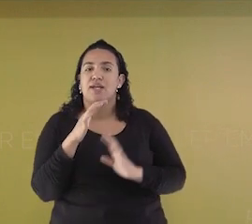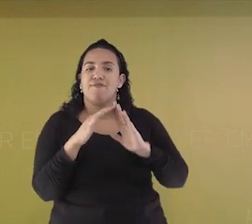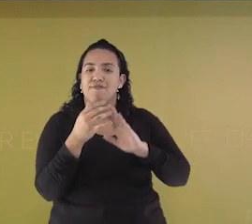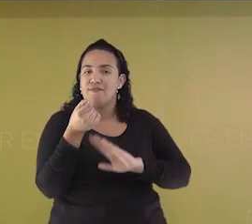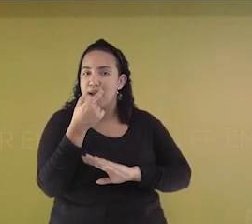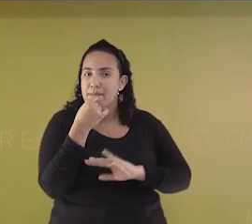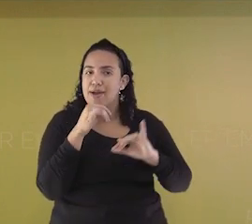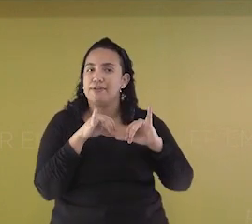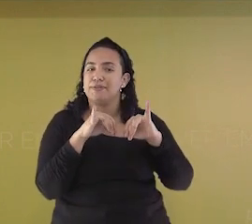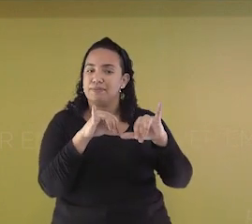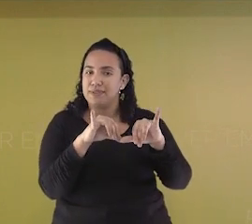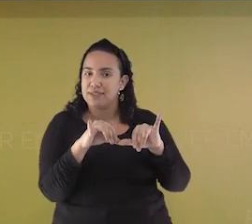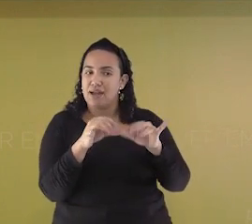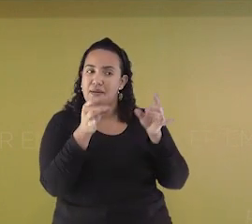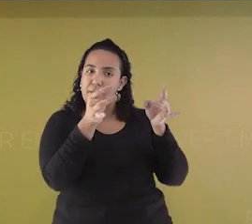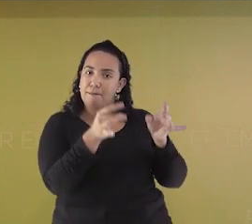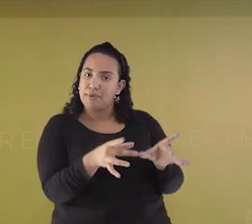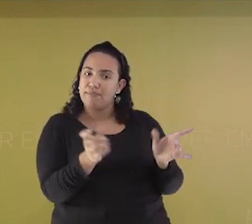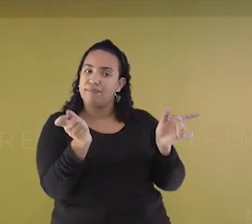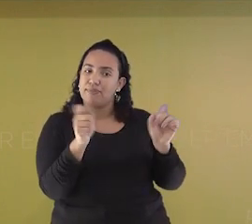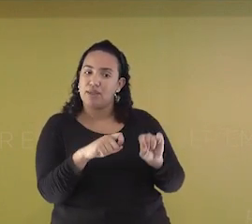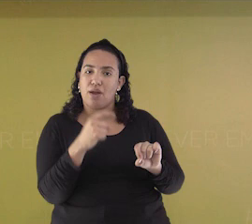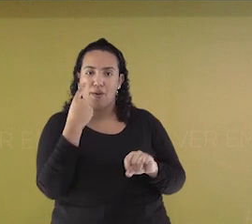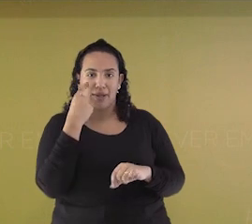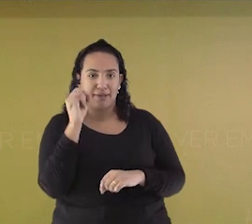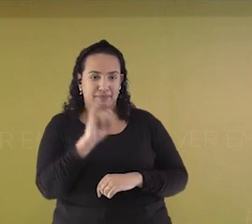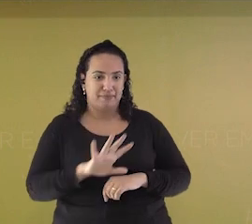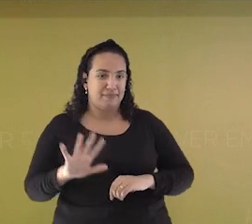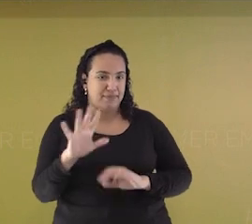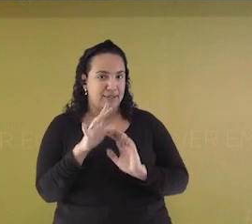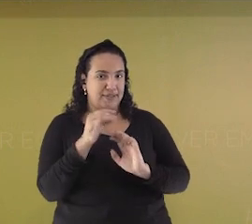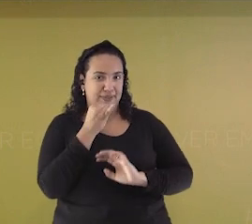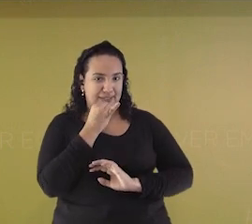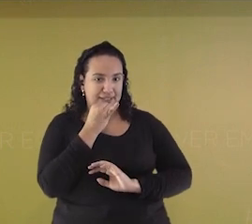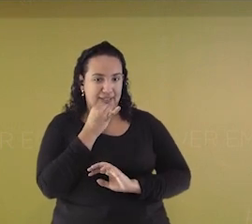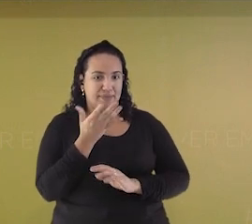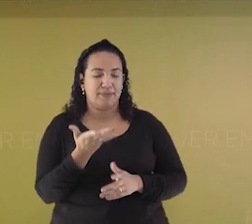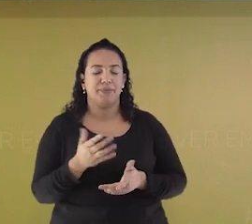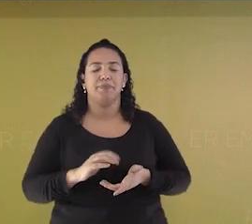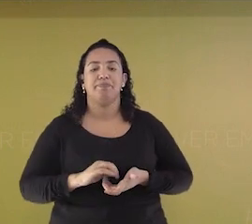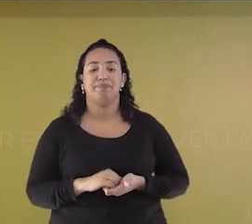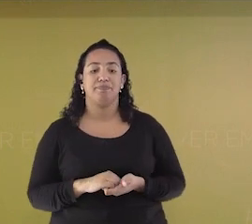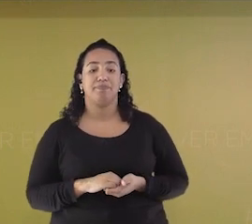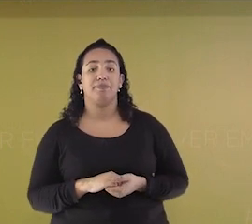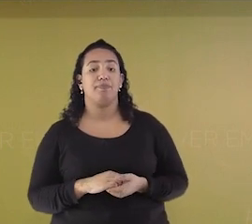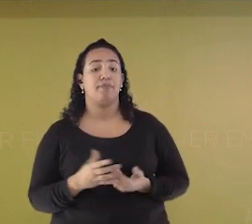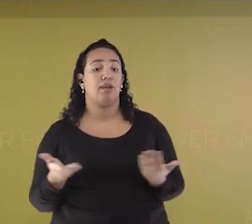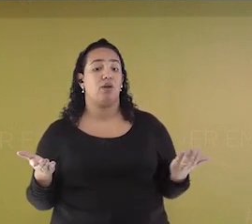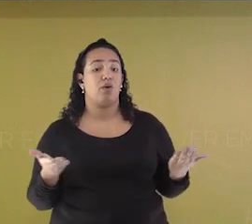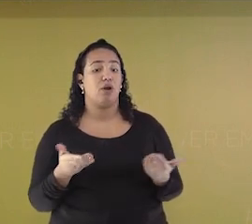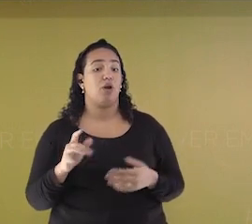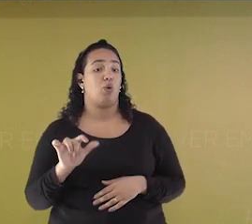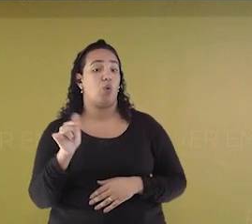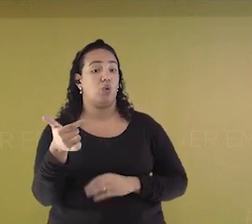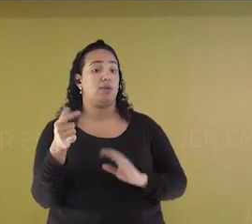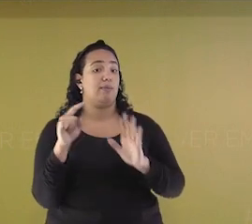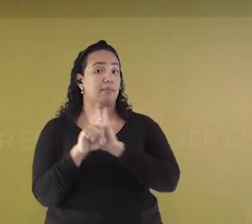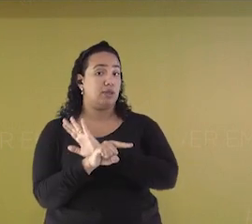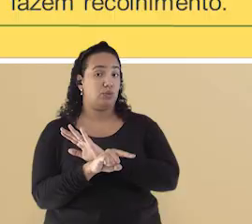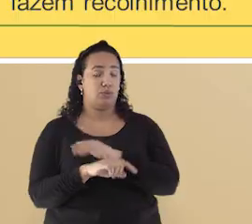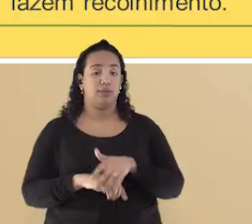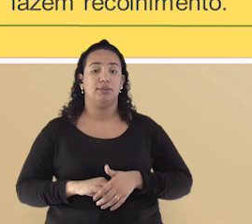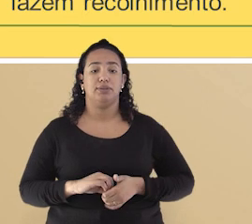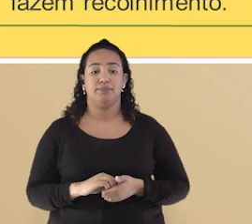farmácias e supermercados, como a gente vê no exemplo aqui da imagem. Agora, vamos à próxima